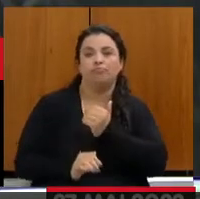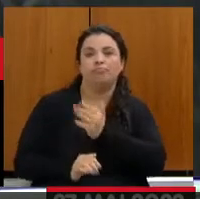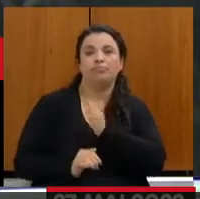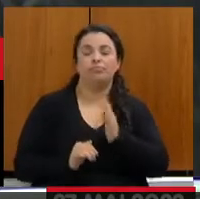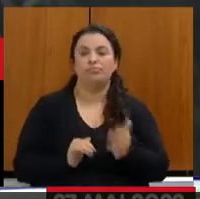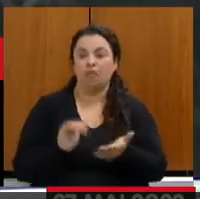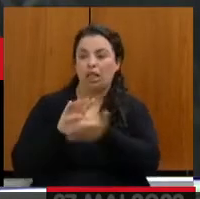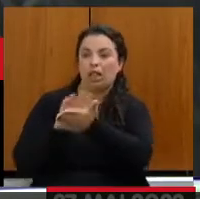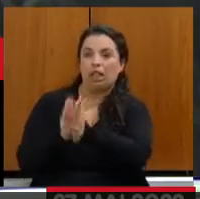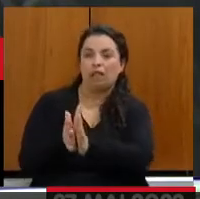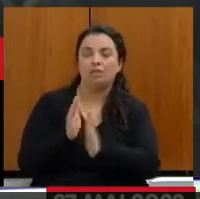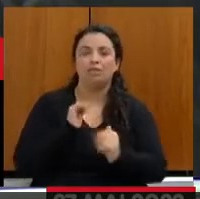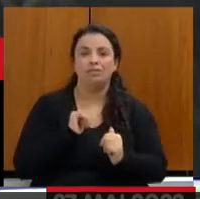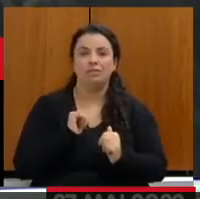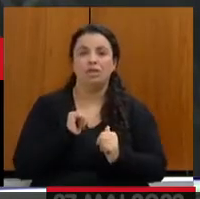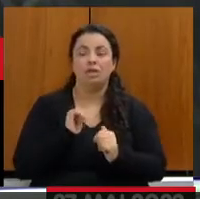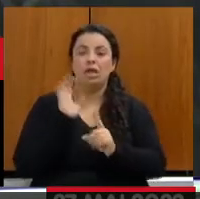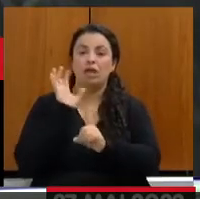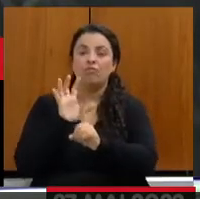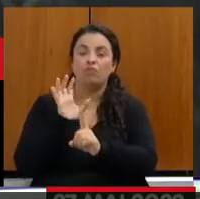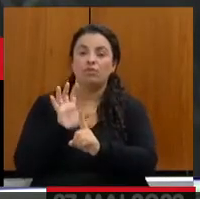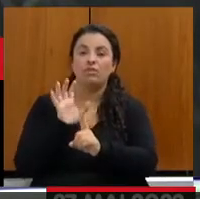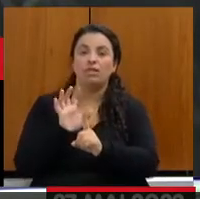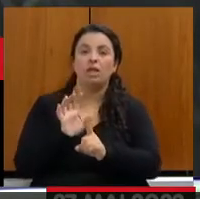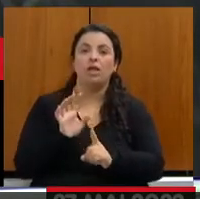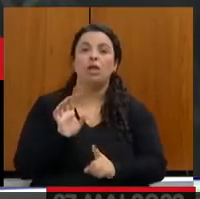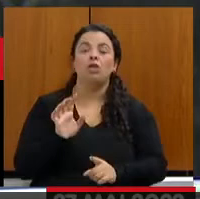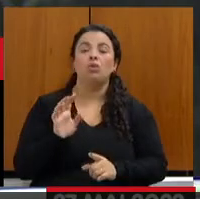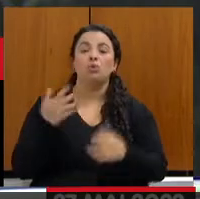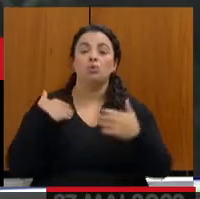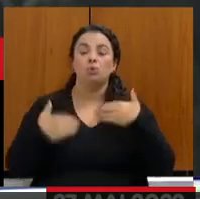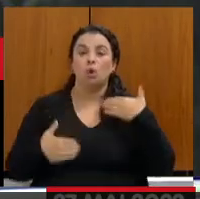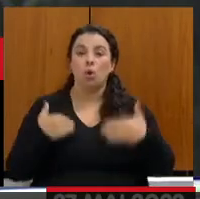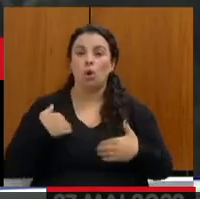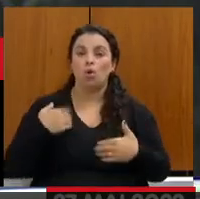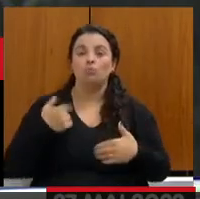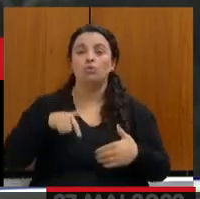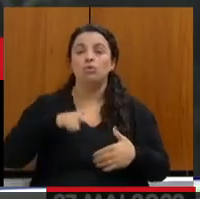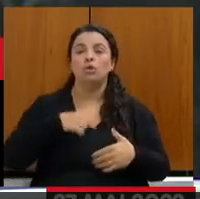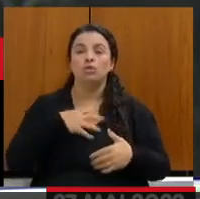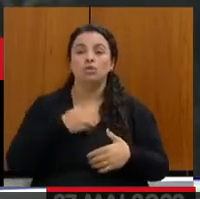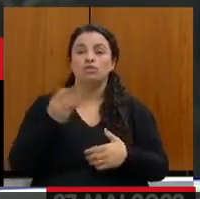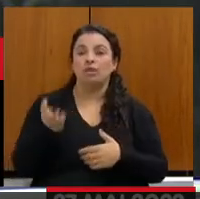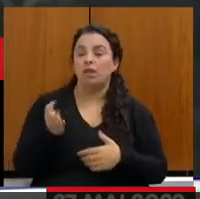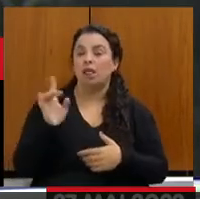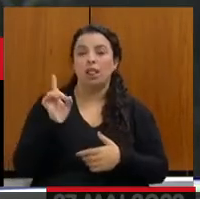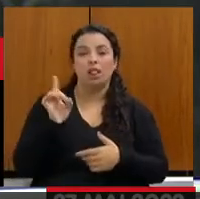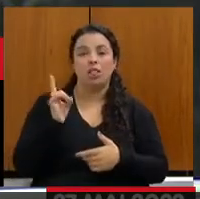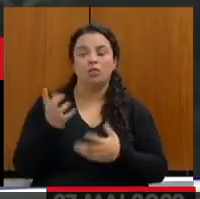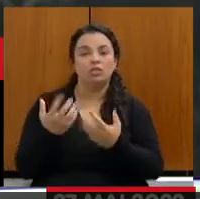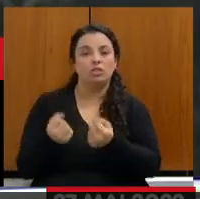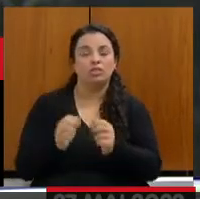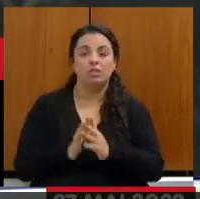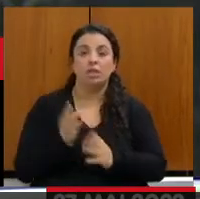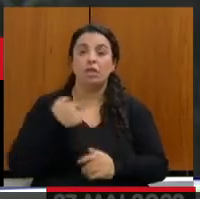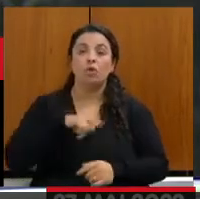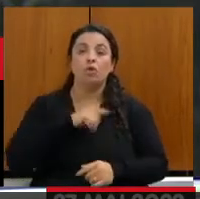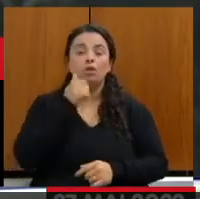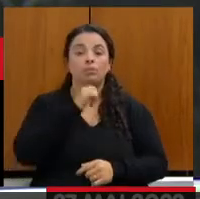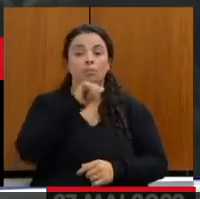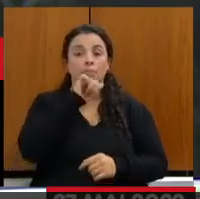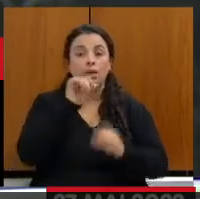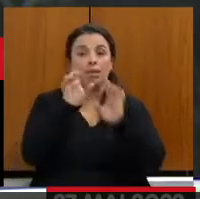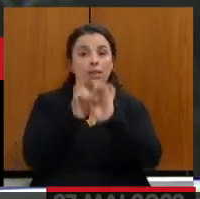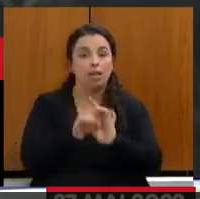tentar fazer com que os corpos de nossos filhos né não seja o aceito a nós somos mais pela Liberdade que nós